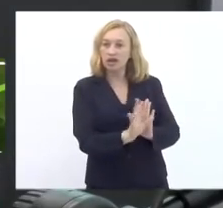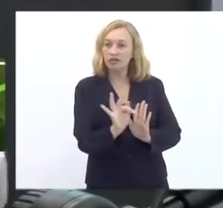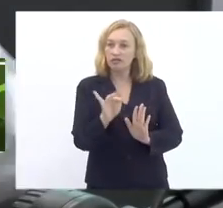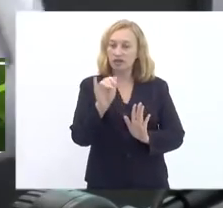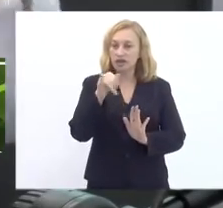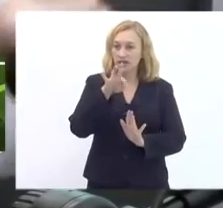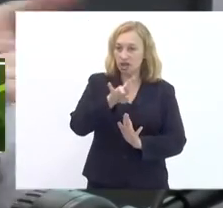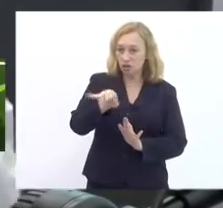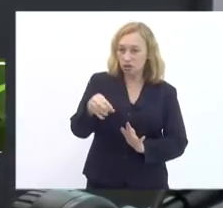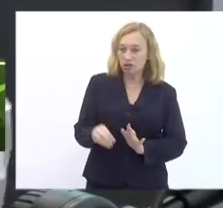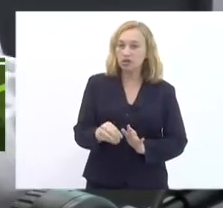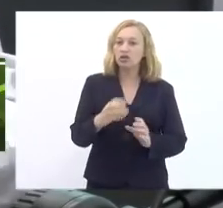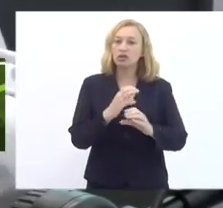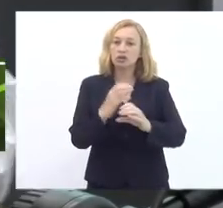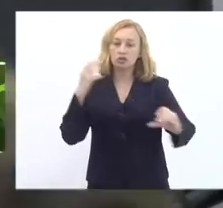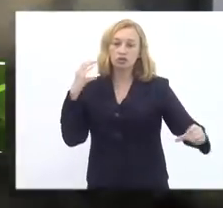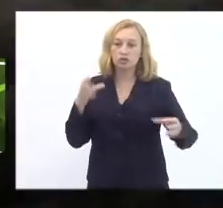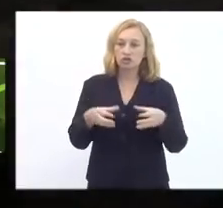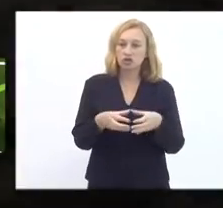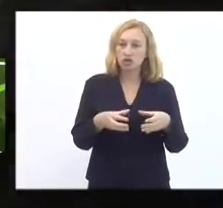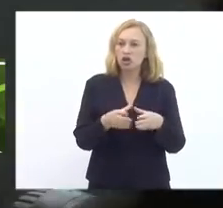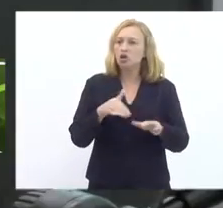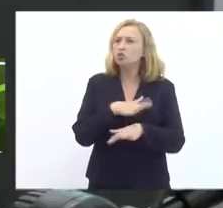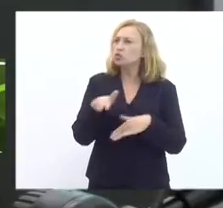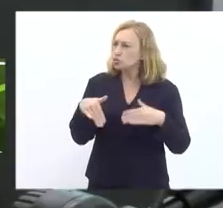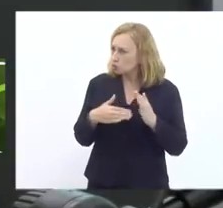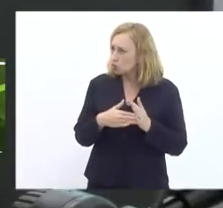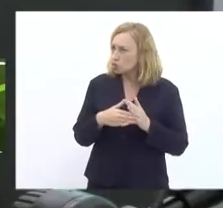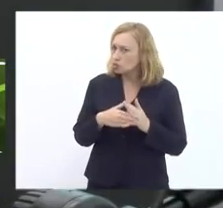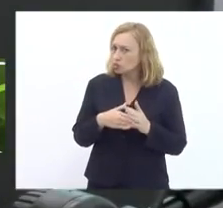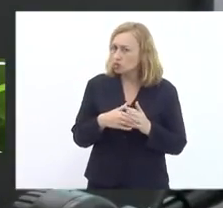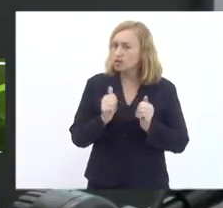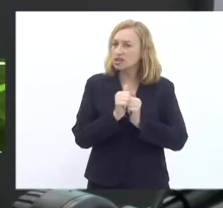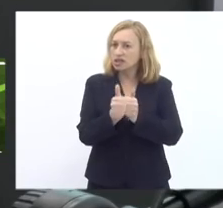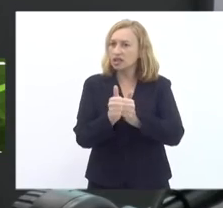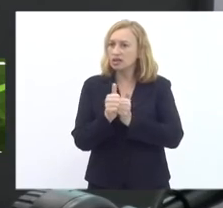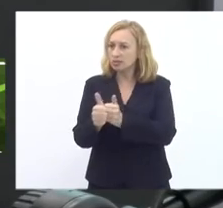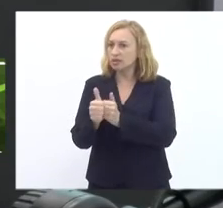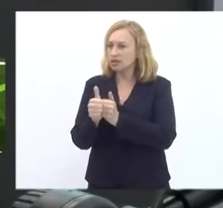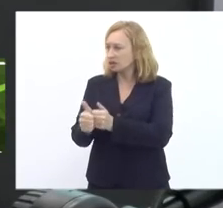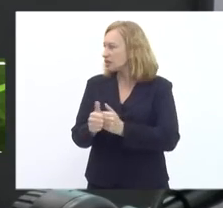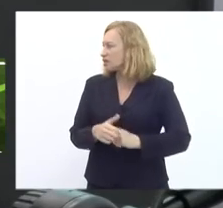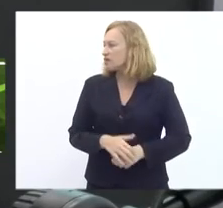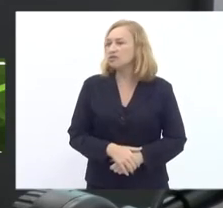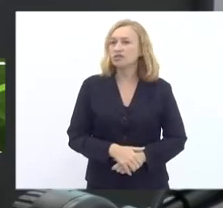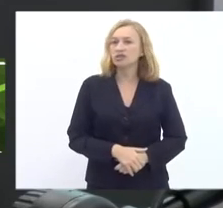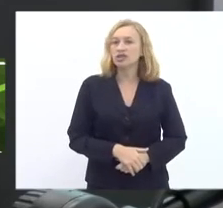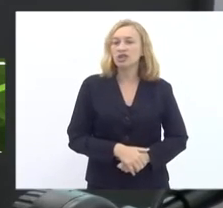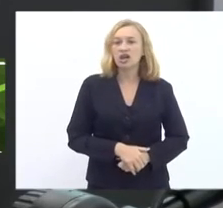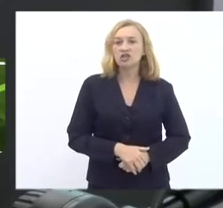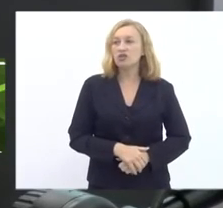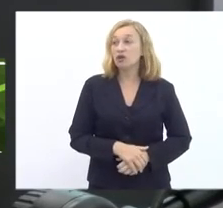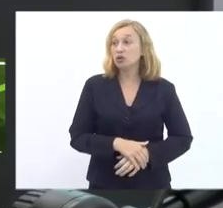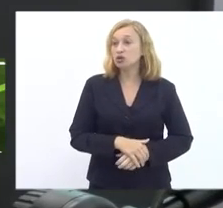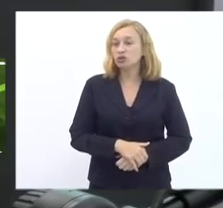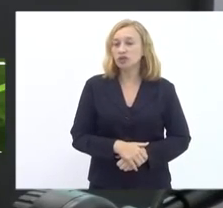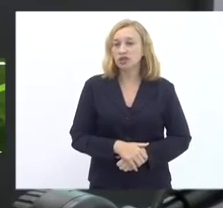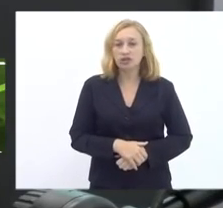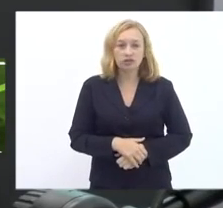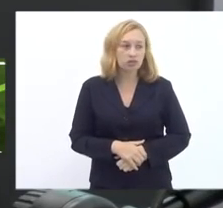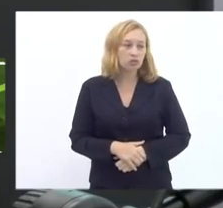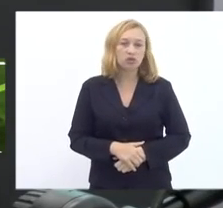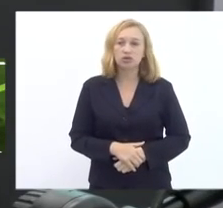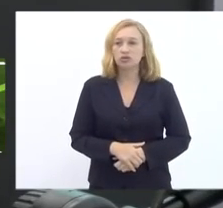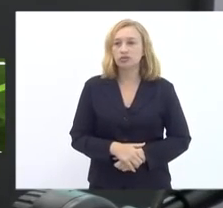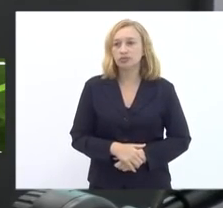Clube de Engenharia. Todos esses segmentos da sociedade que discutem essa questão, como também aquela senhora que teve aqui,